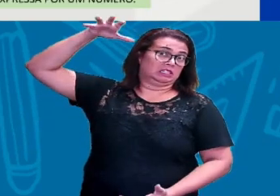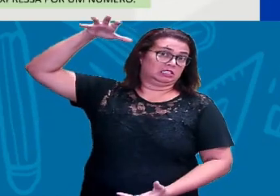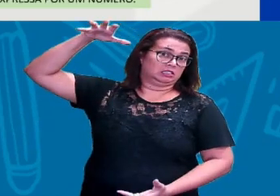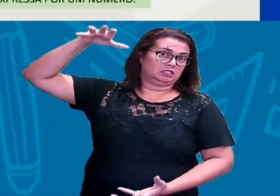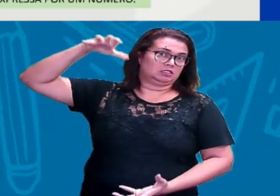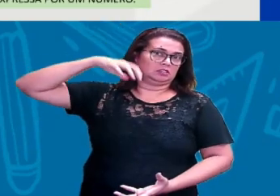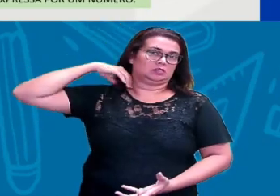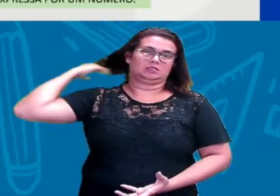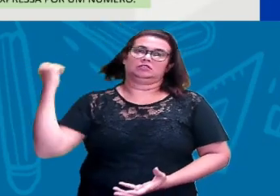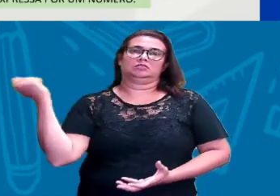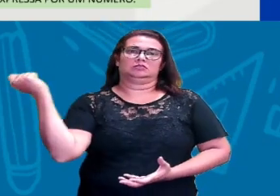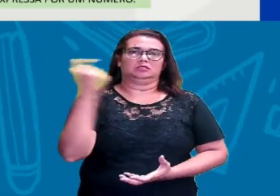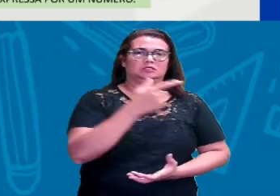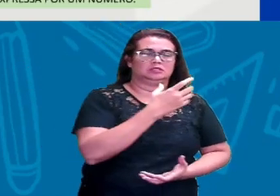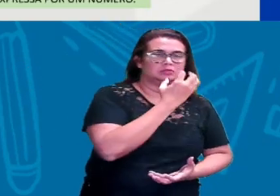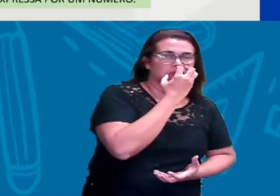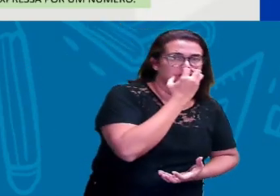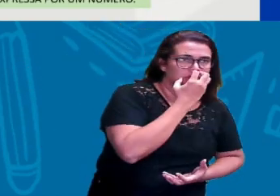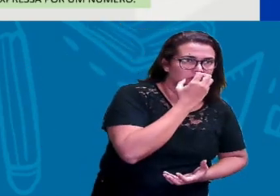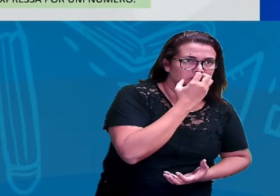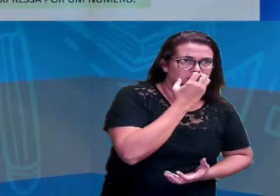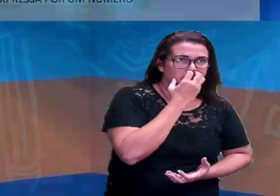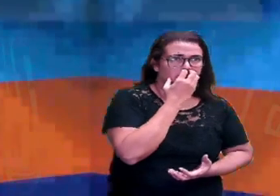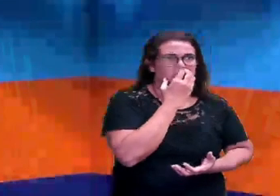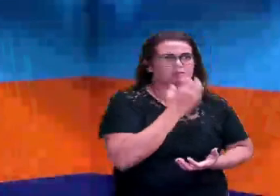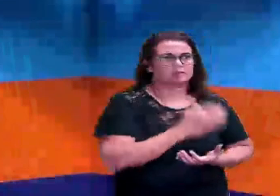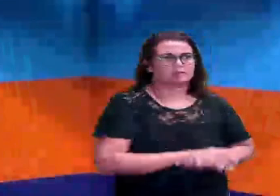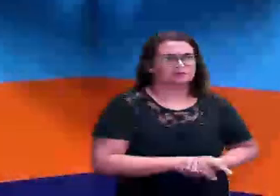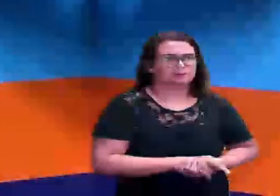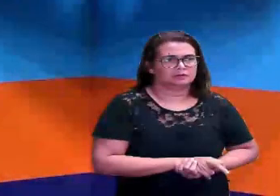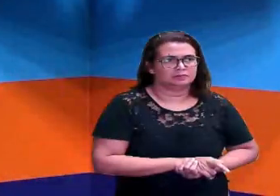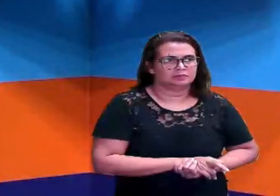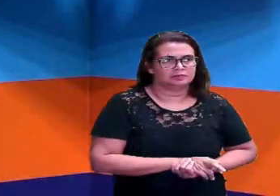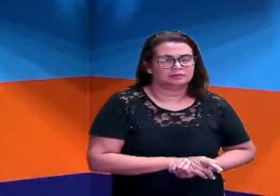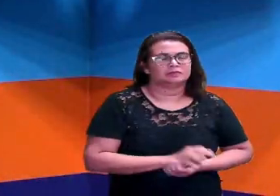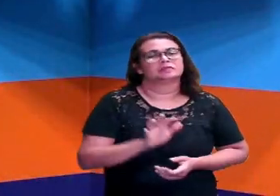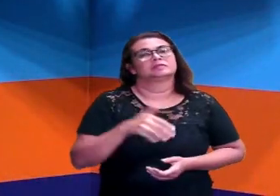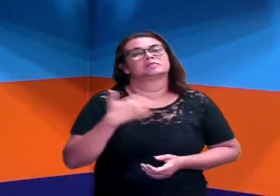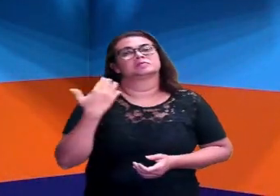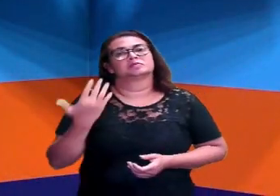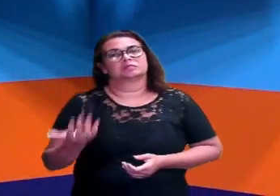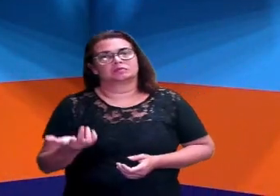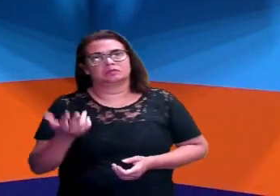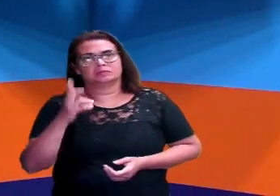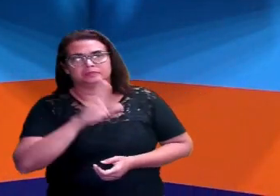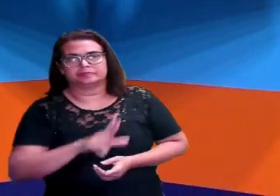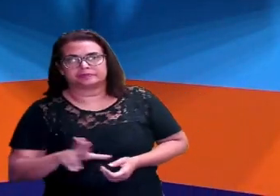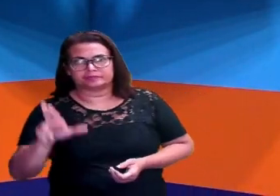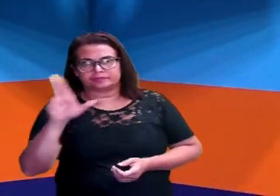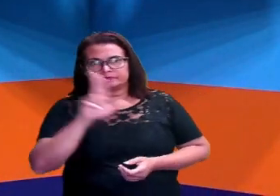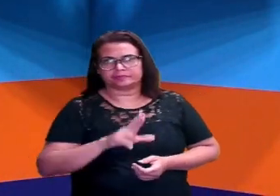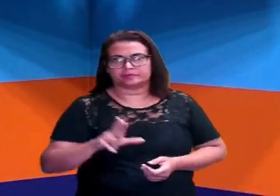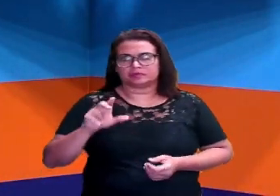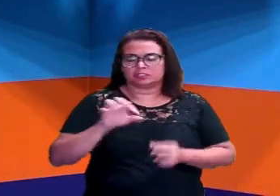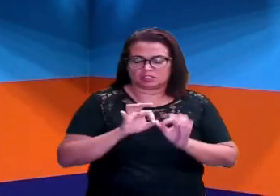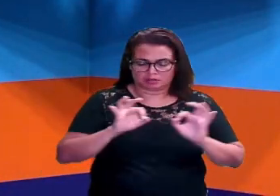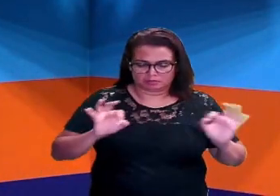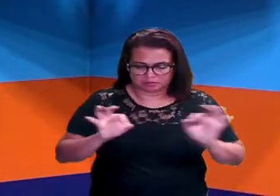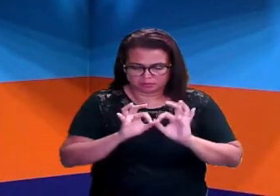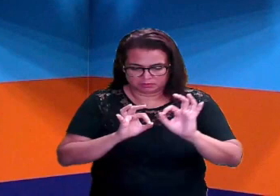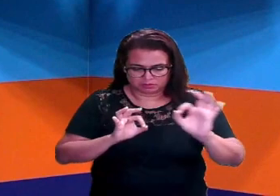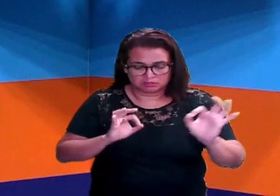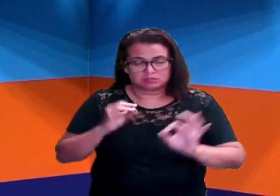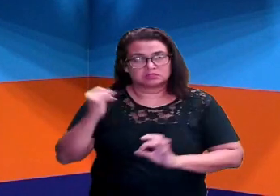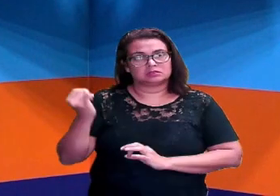uma referência. E aí, essas grandezas e medidas, é importante que a gente perceba e